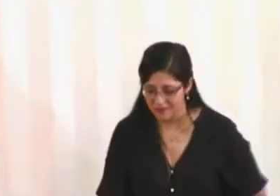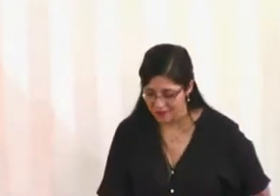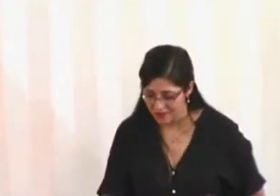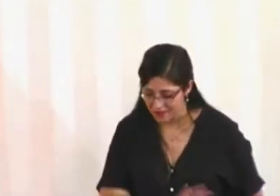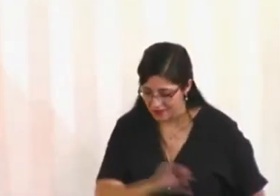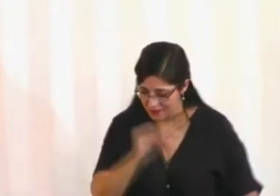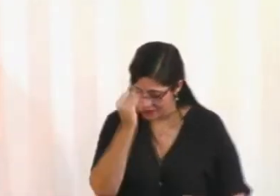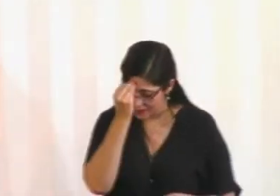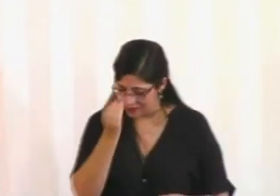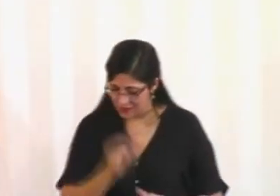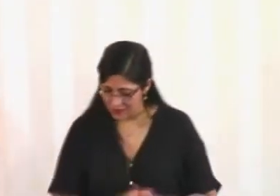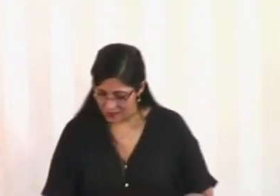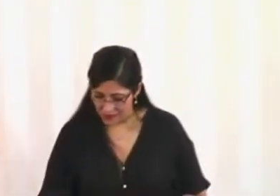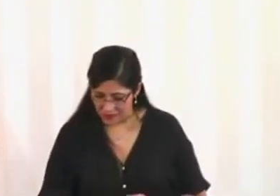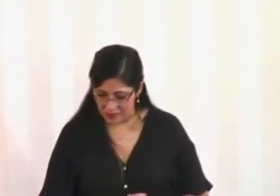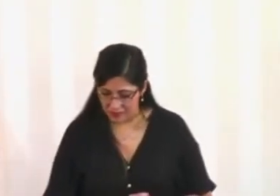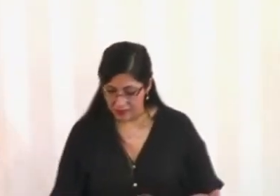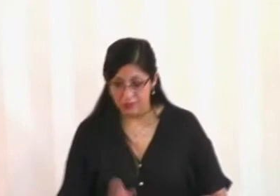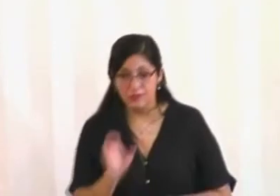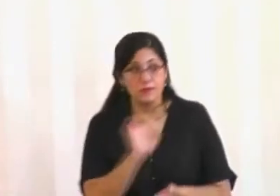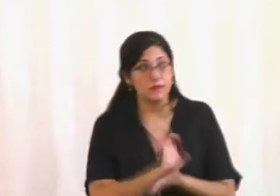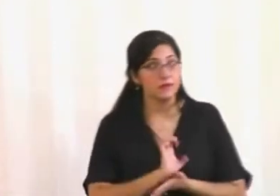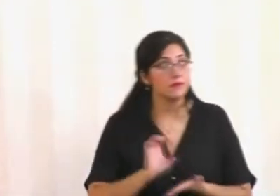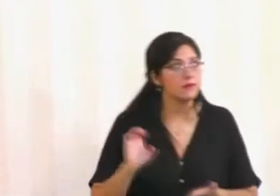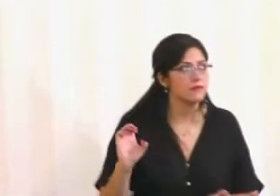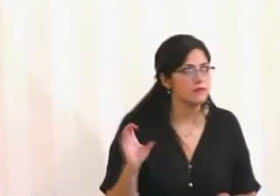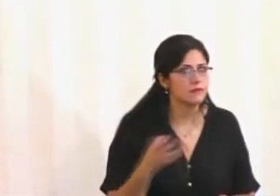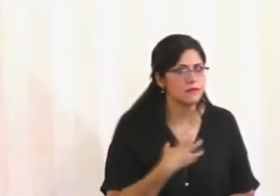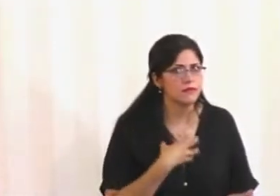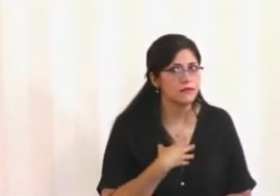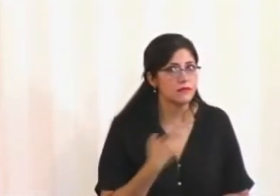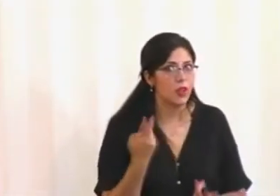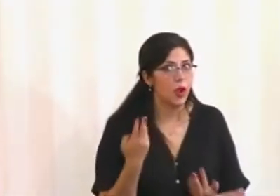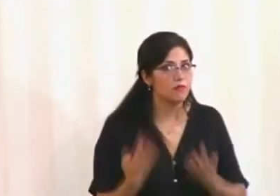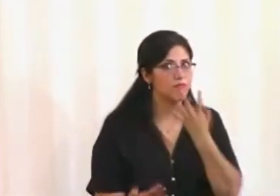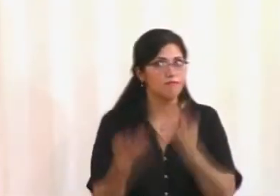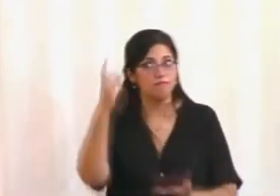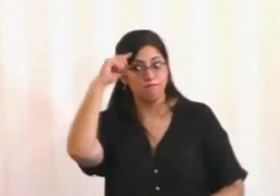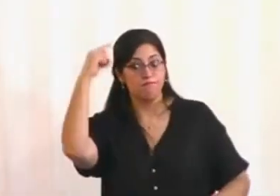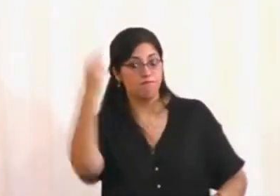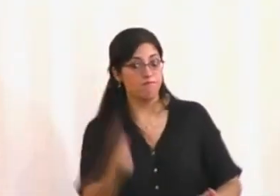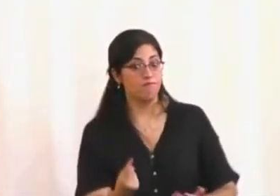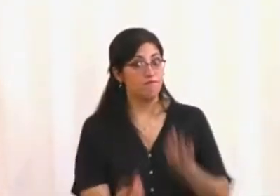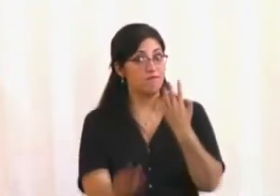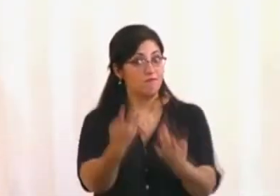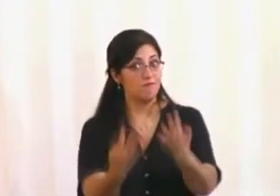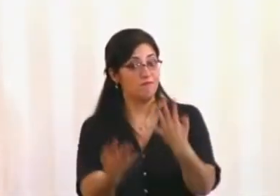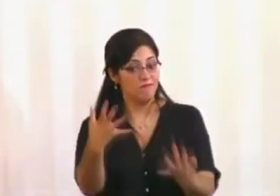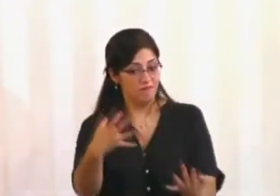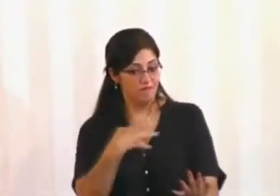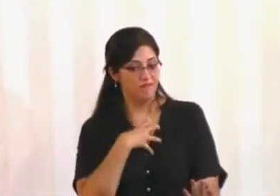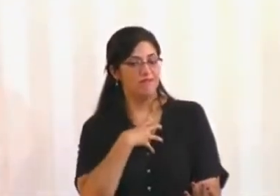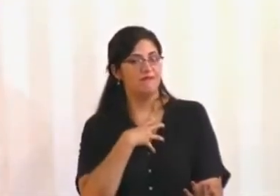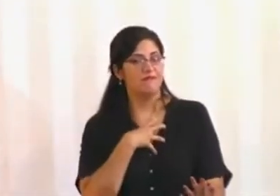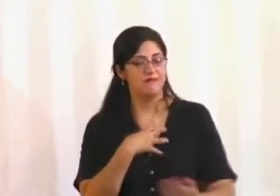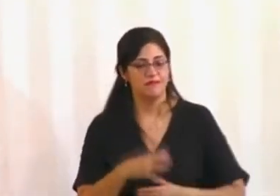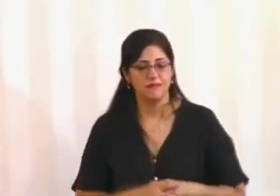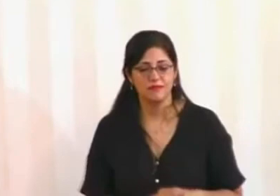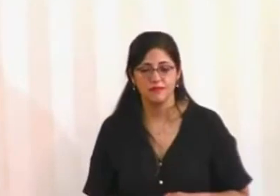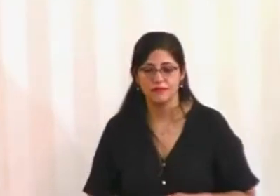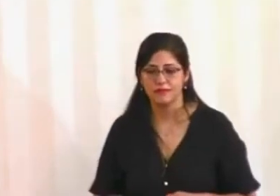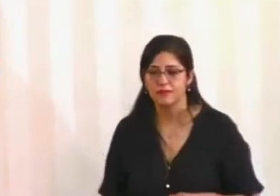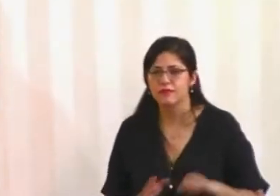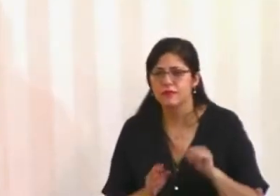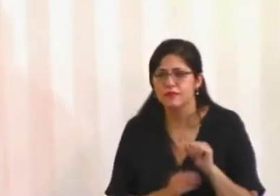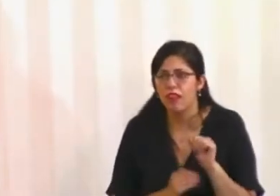Elias está ali naquele monte esperando talvez uma manifestação como do Monte Carmelo. Vai cair fogo do céu, o Senhor vai falar e vai trovejar nos céus, e ele começa